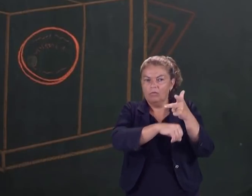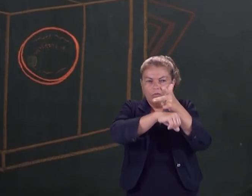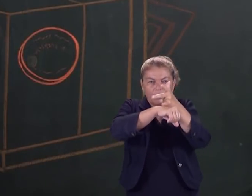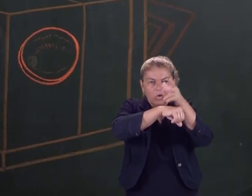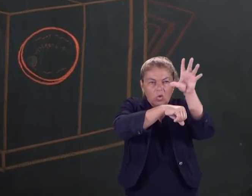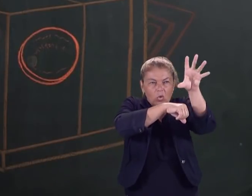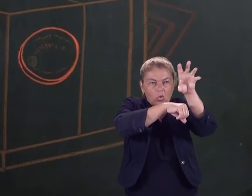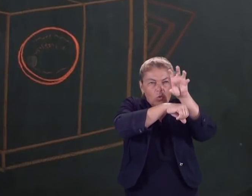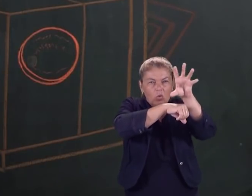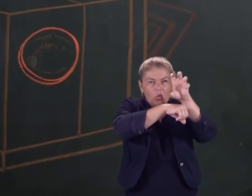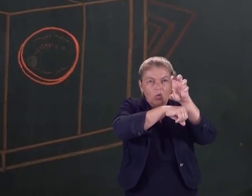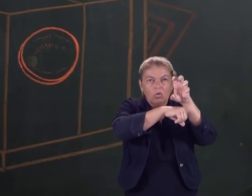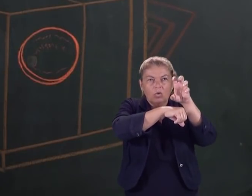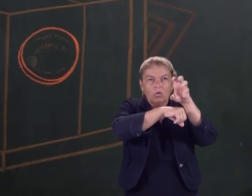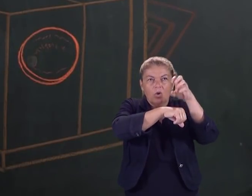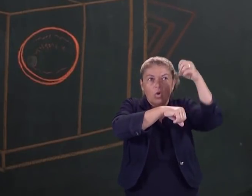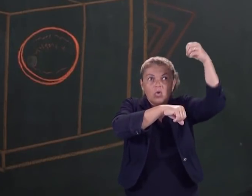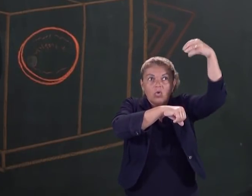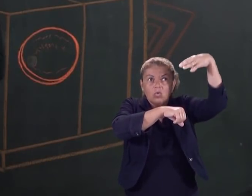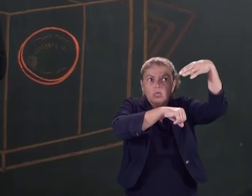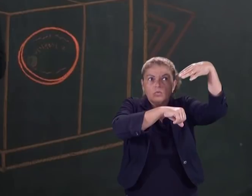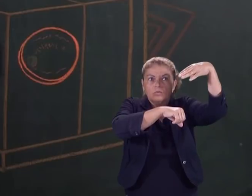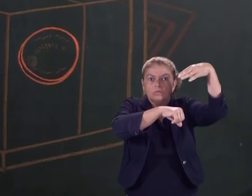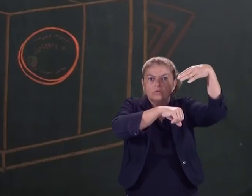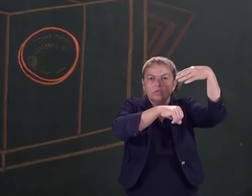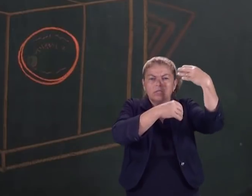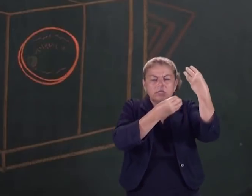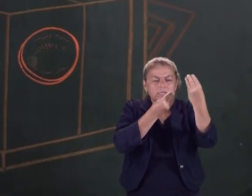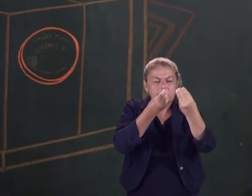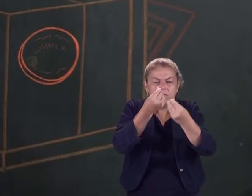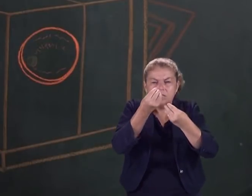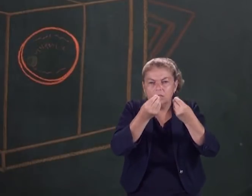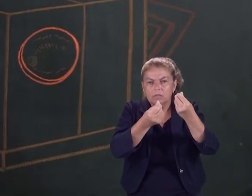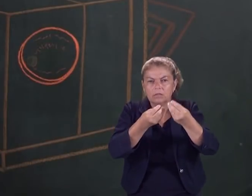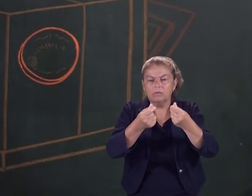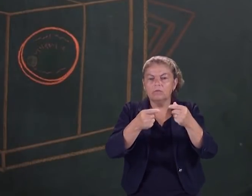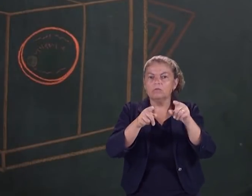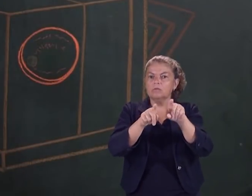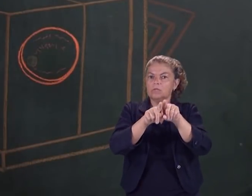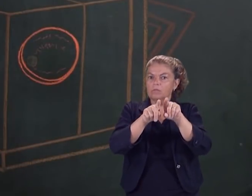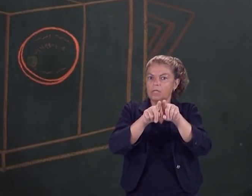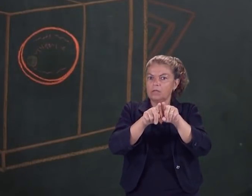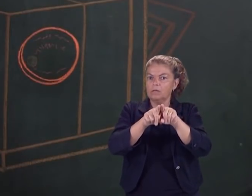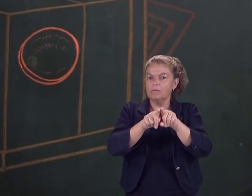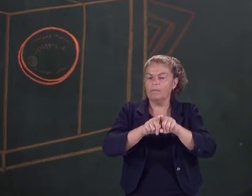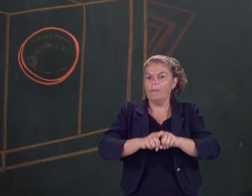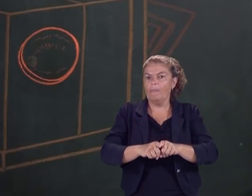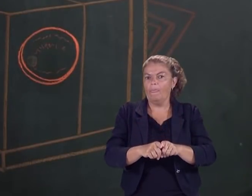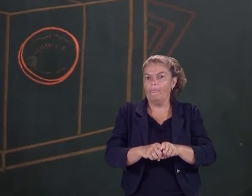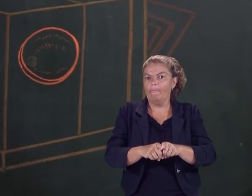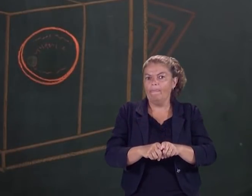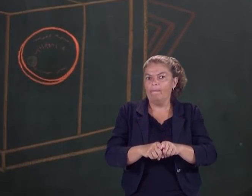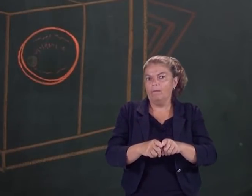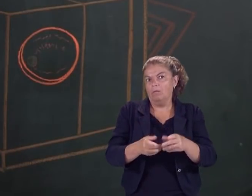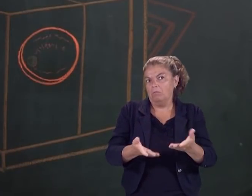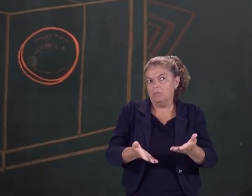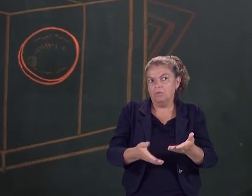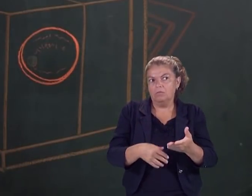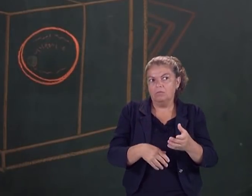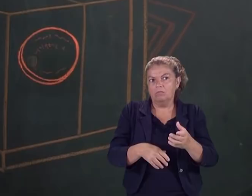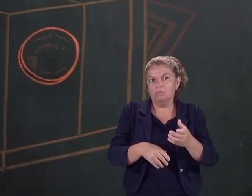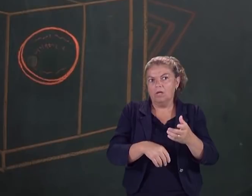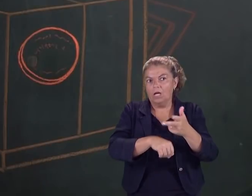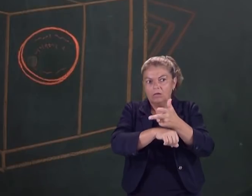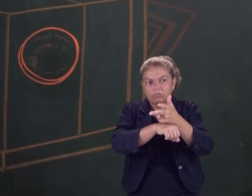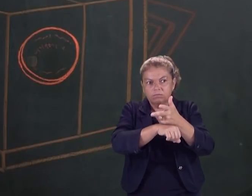outro lado uma superfície que é fotossensível e que reage a essa luz. Esse espaço aqui, esse orifício, ele pode ser quanto menor, melhor,